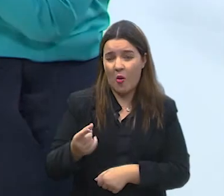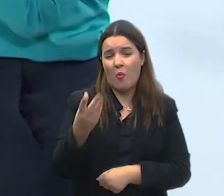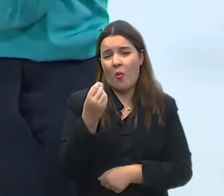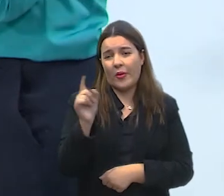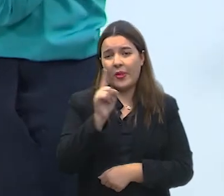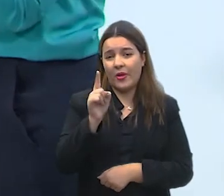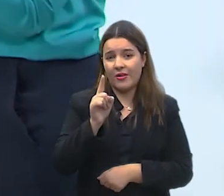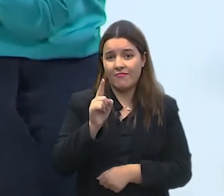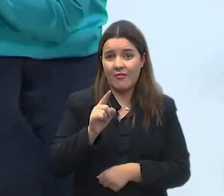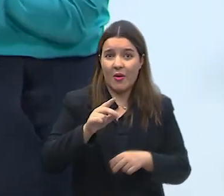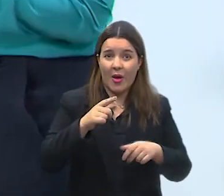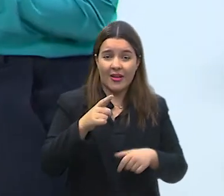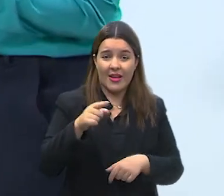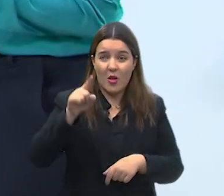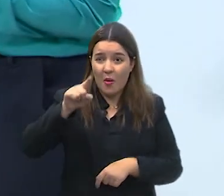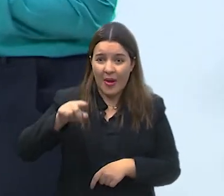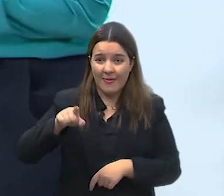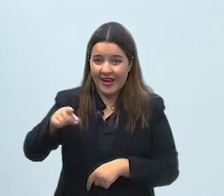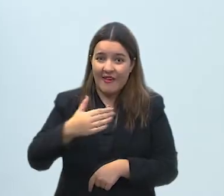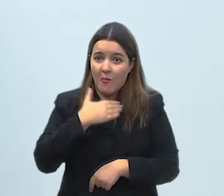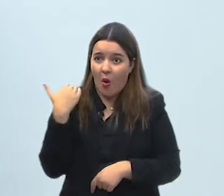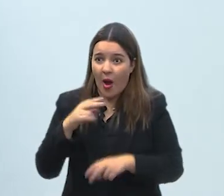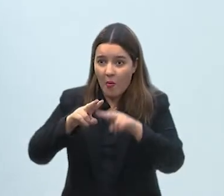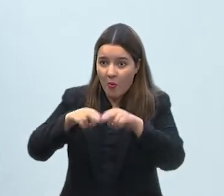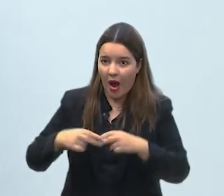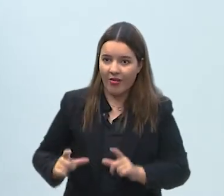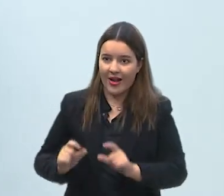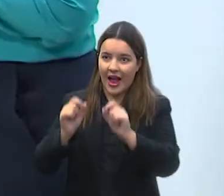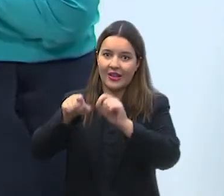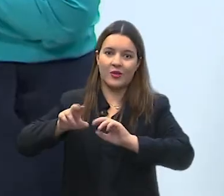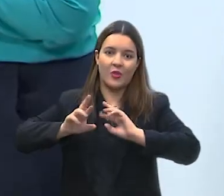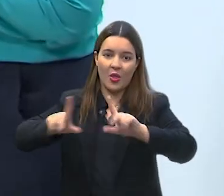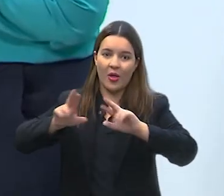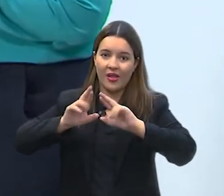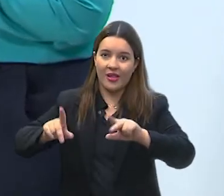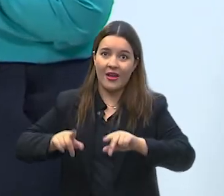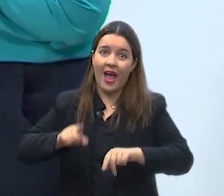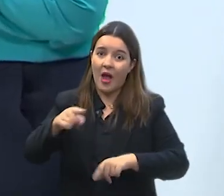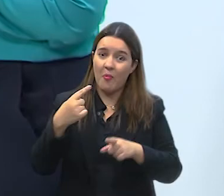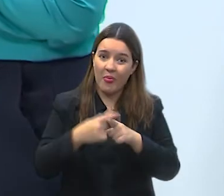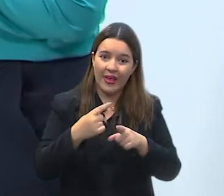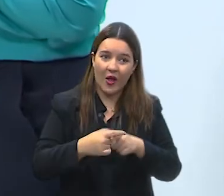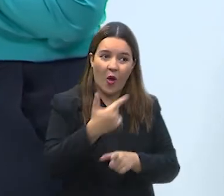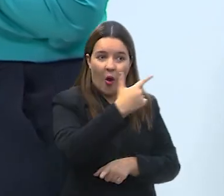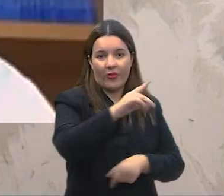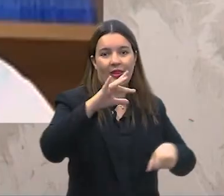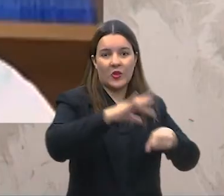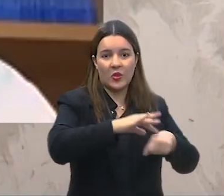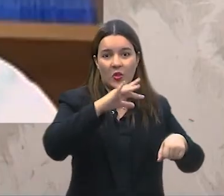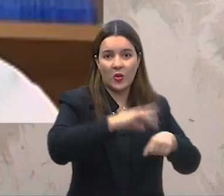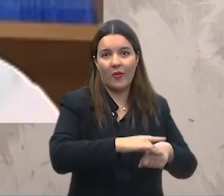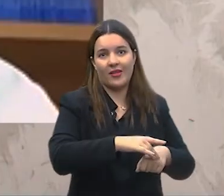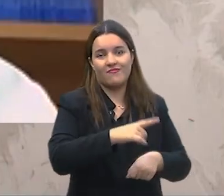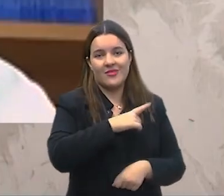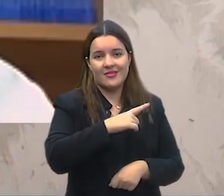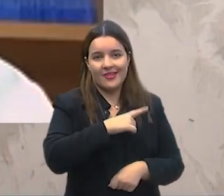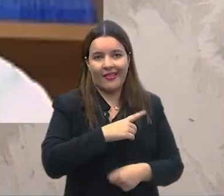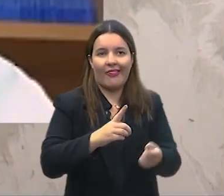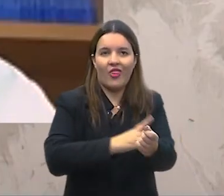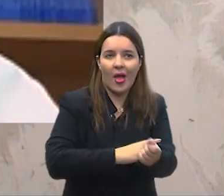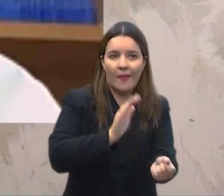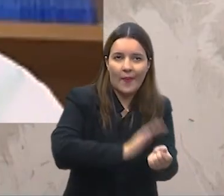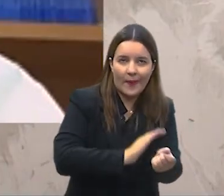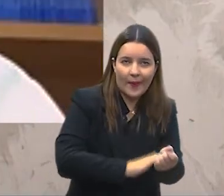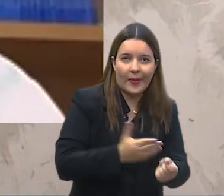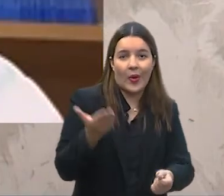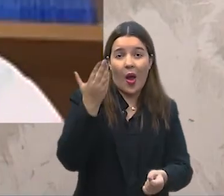Não exatamente por causa do câncer em si. Não exatamente por causa do câncer da próstata. Quando você olha o risco relativo